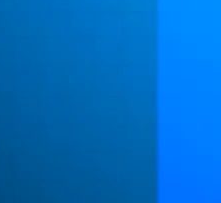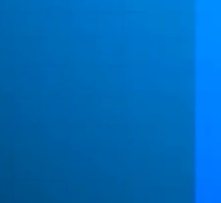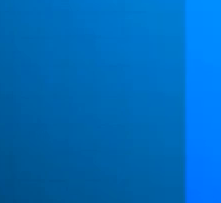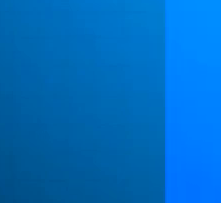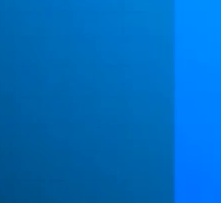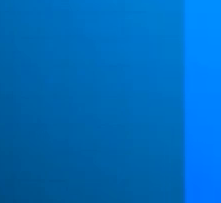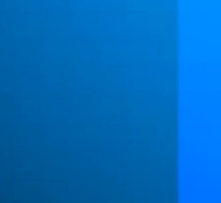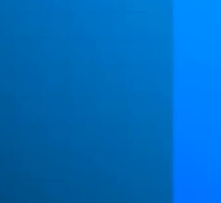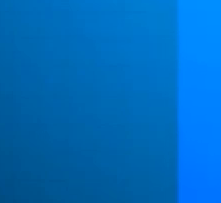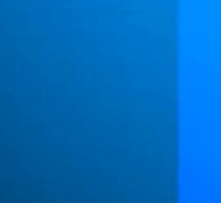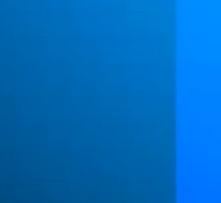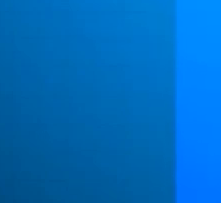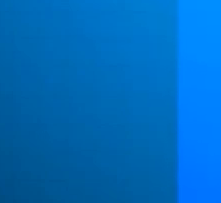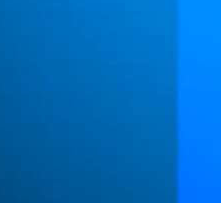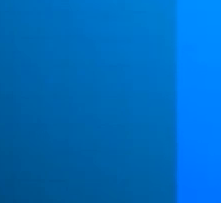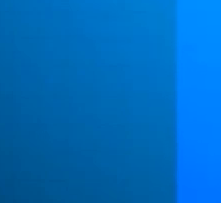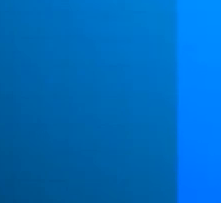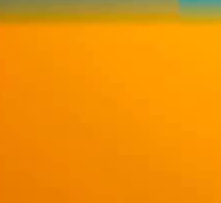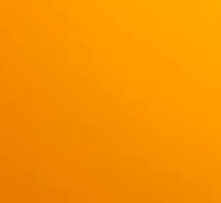Oi